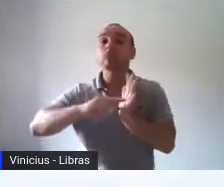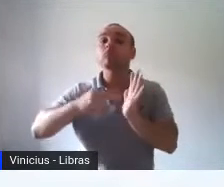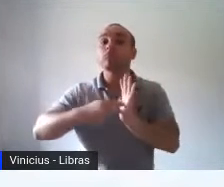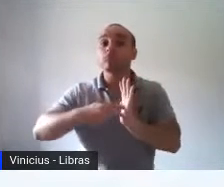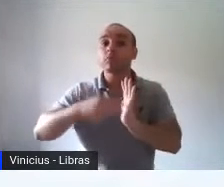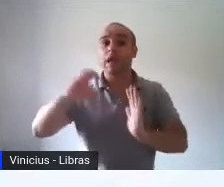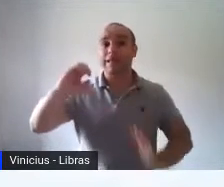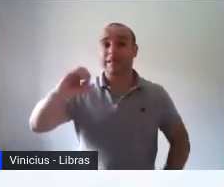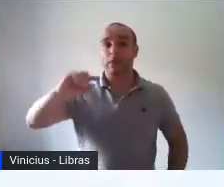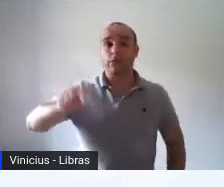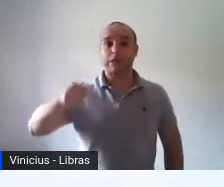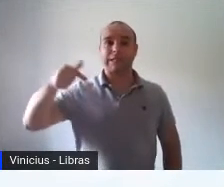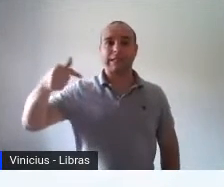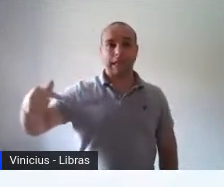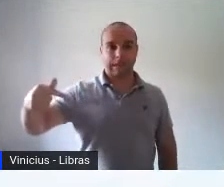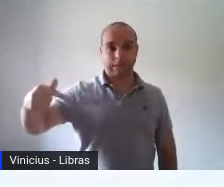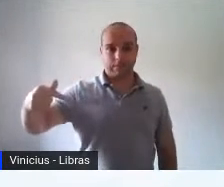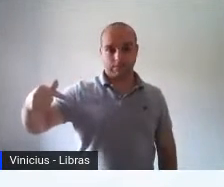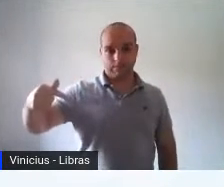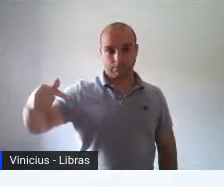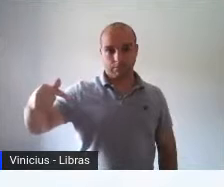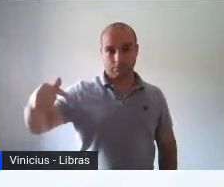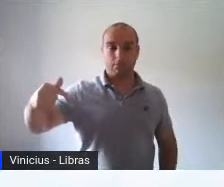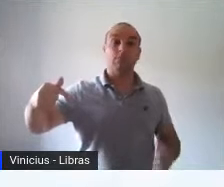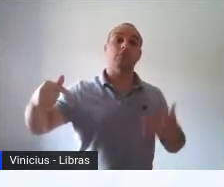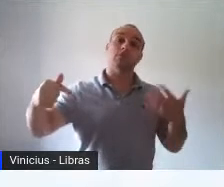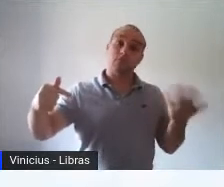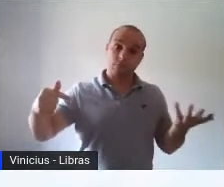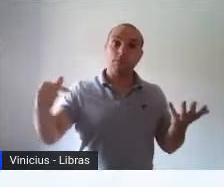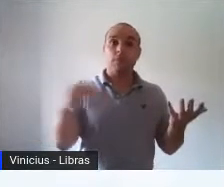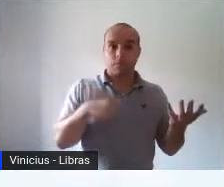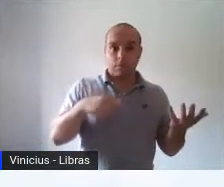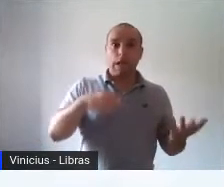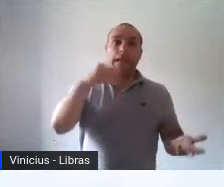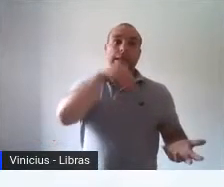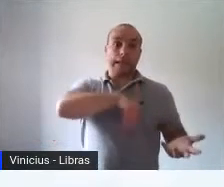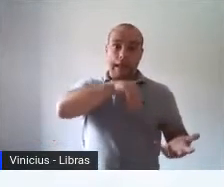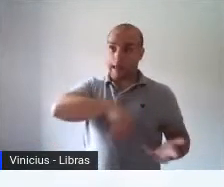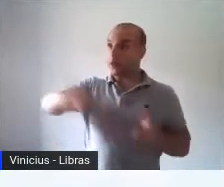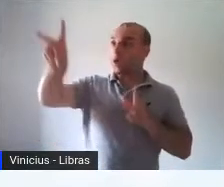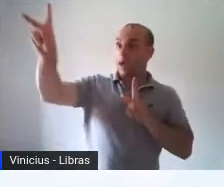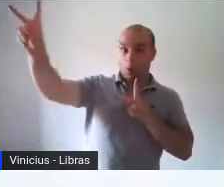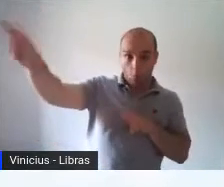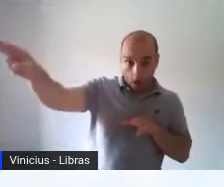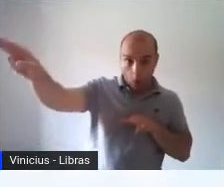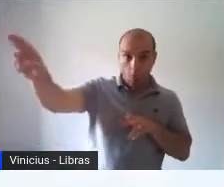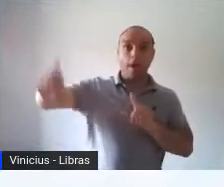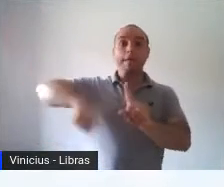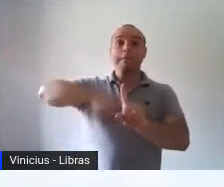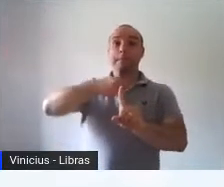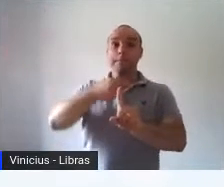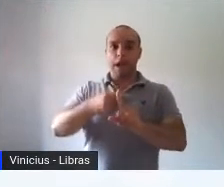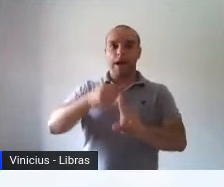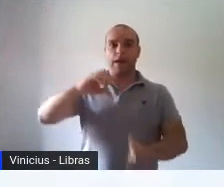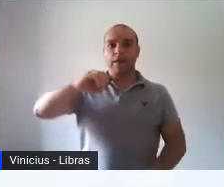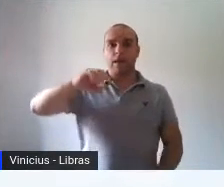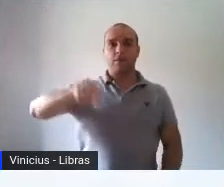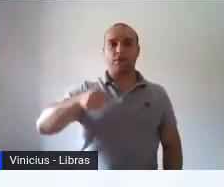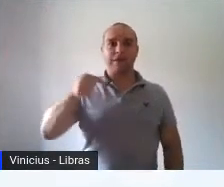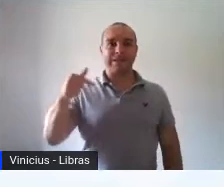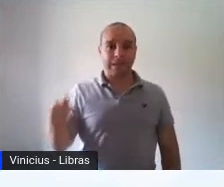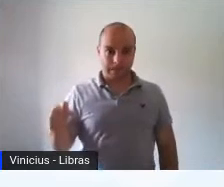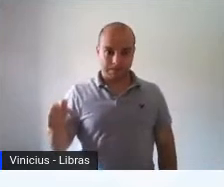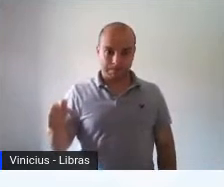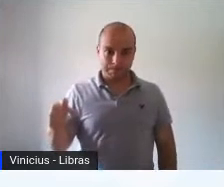1,40%, 50%, 0,70%, que totaliza, né, um reajuste de 6%. E outra coisa importante, que também a